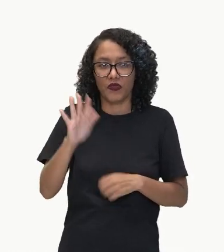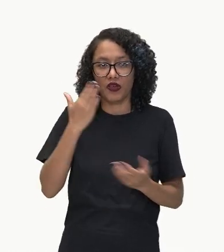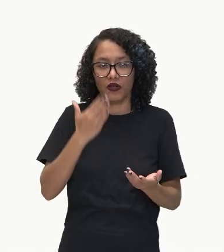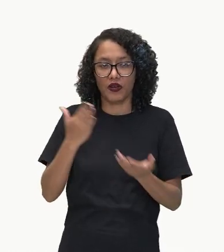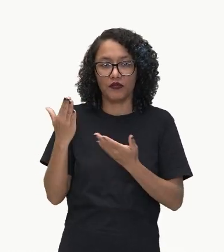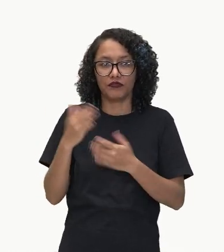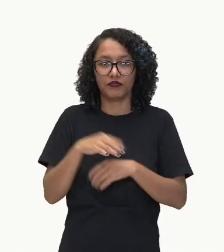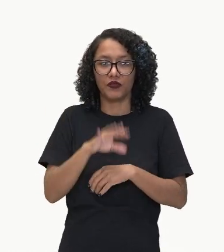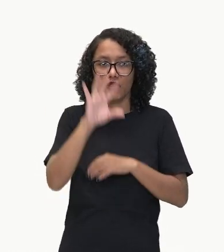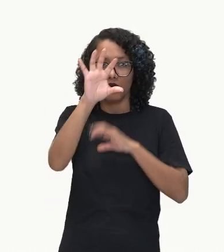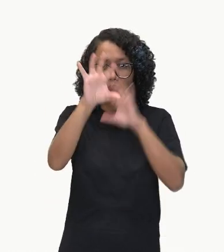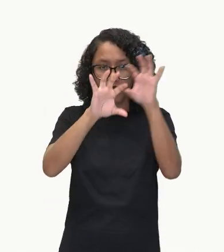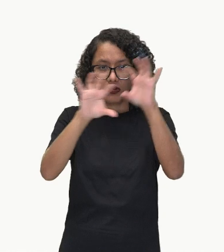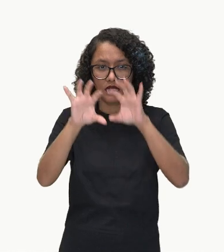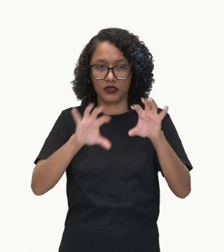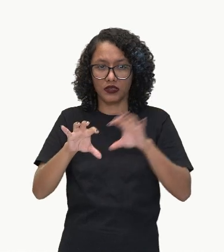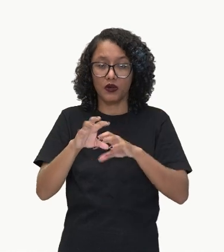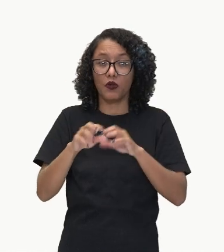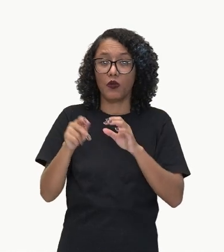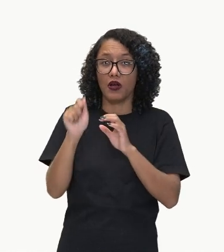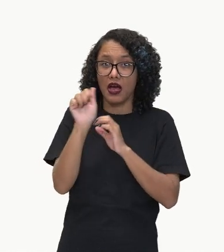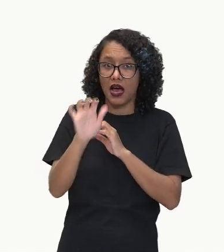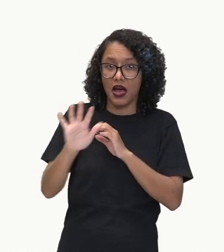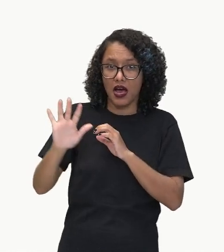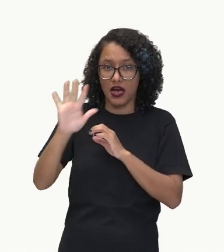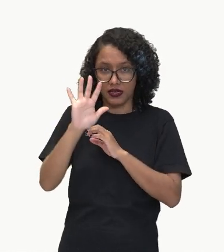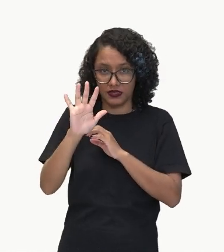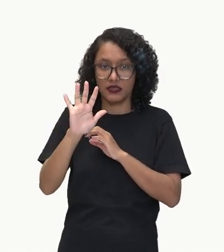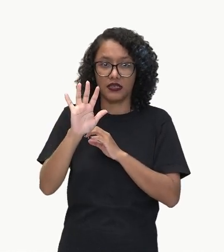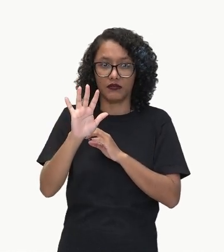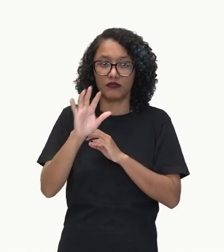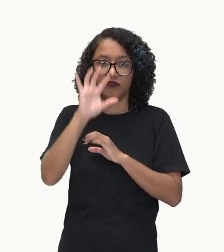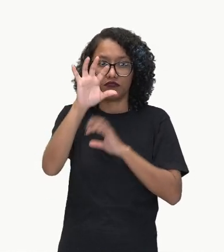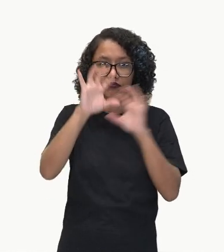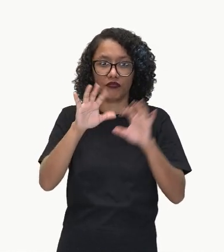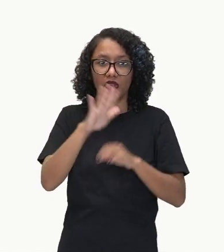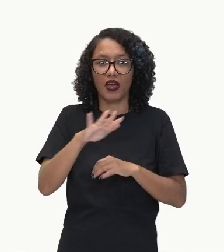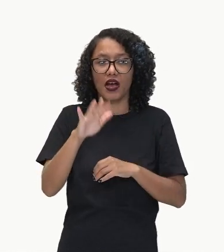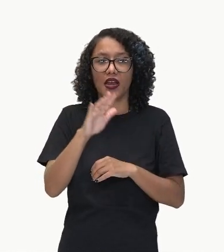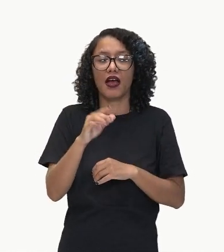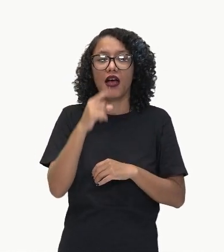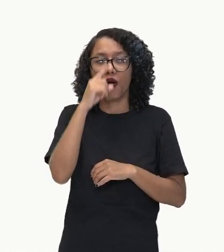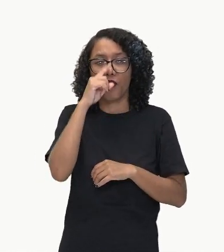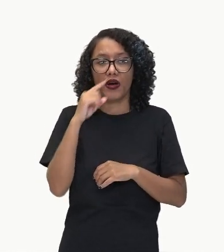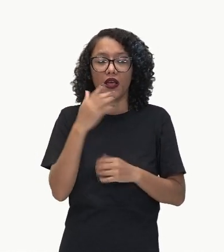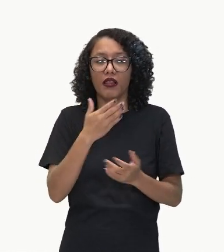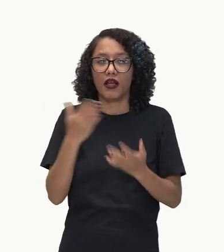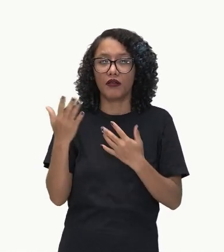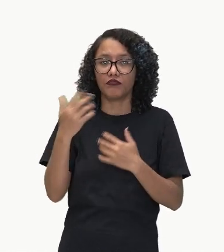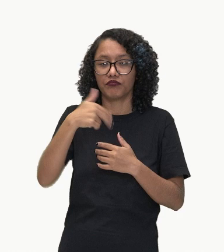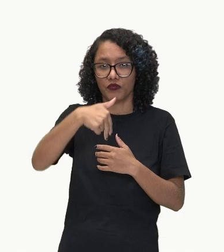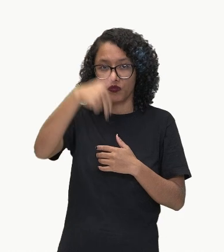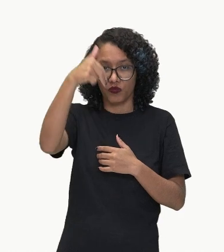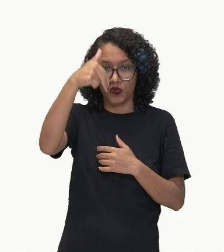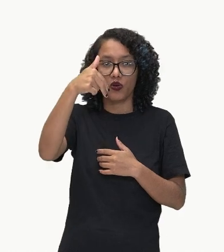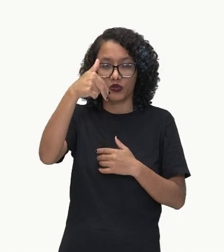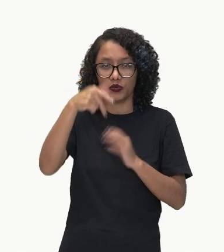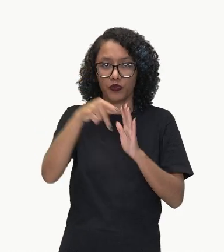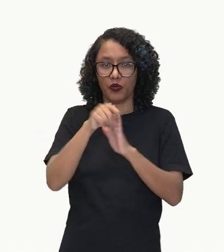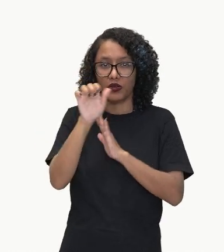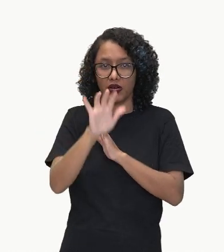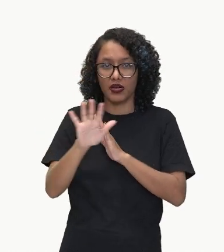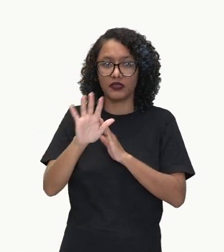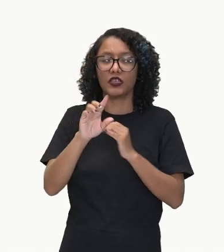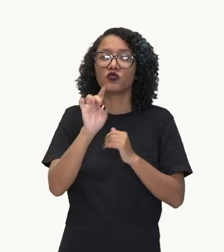por regiões. Então, ali no amarelo grande é a Ásia Setentrional, que é formada pela Rússia apenas.